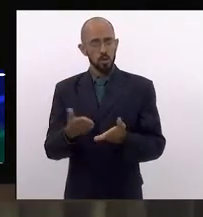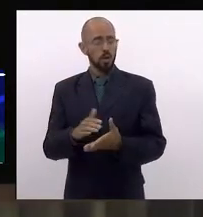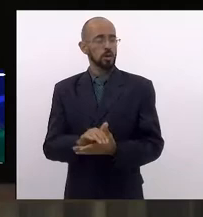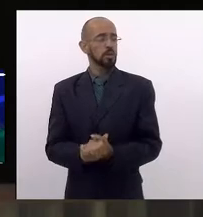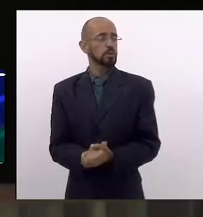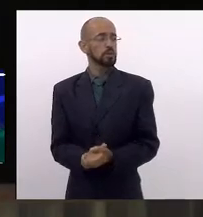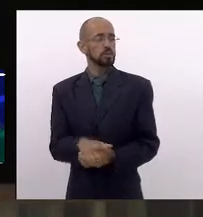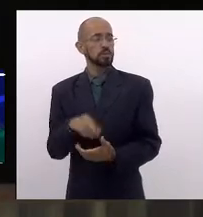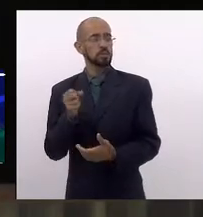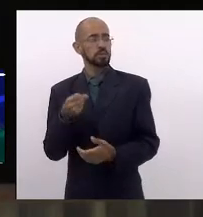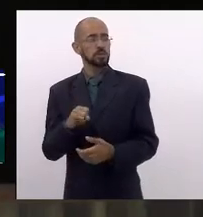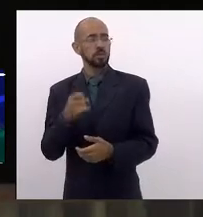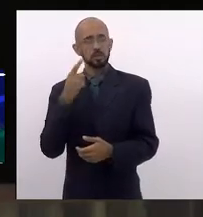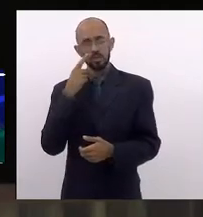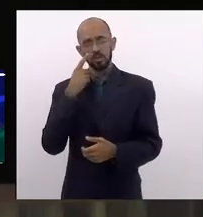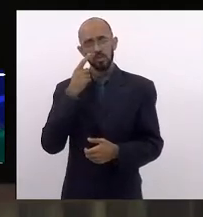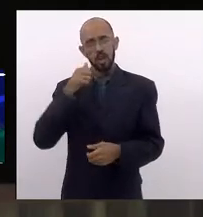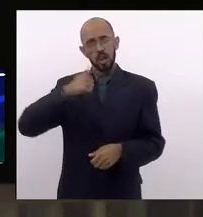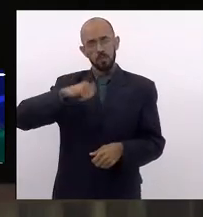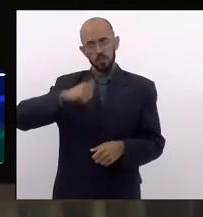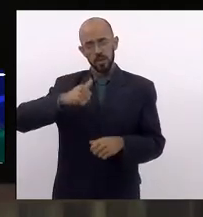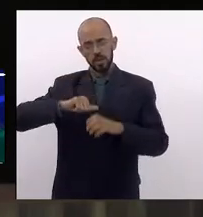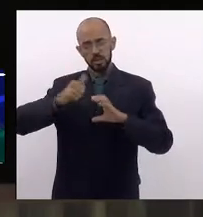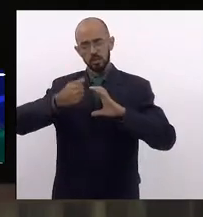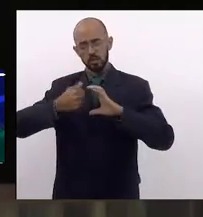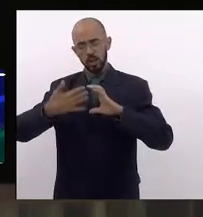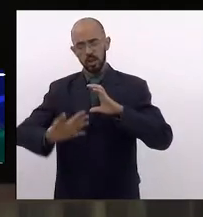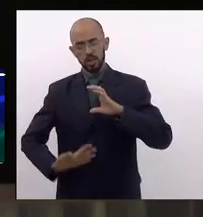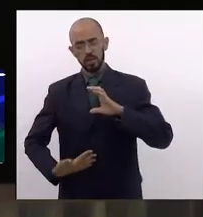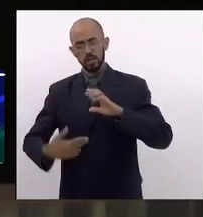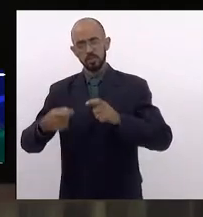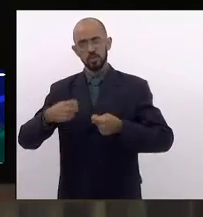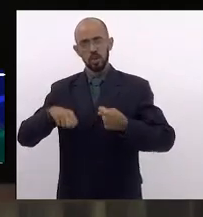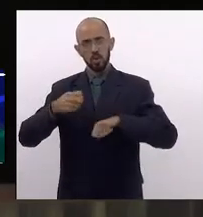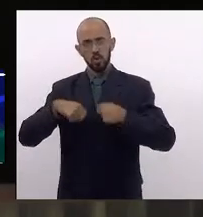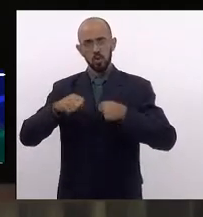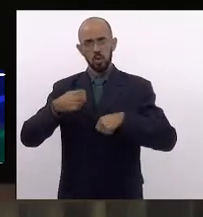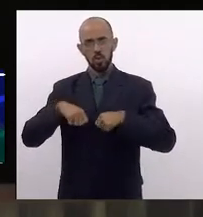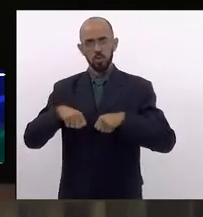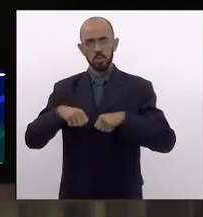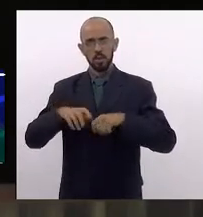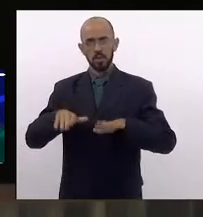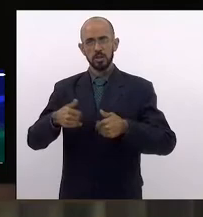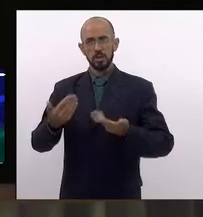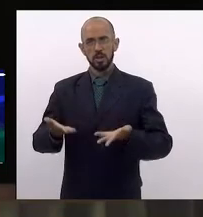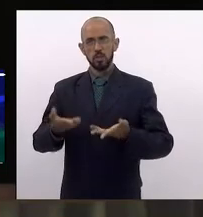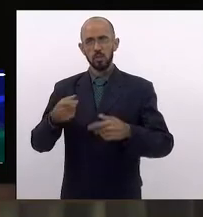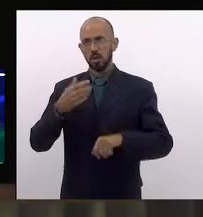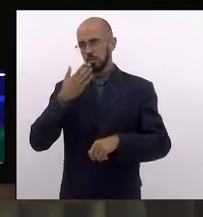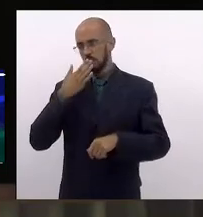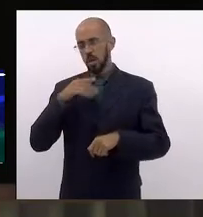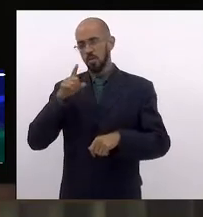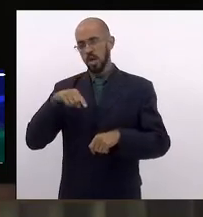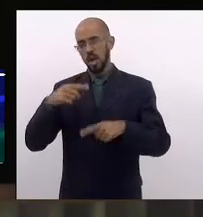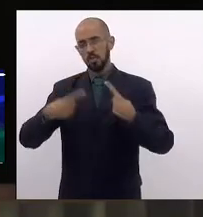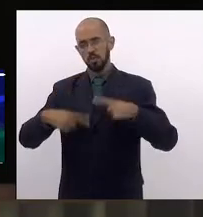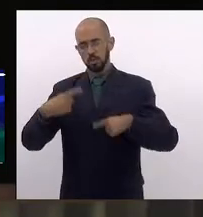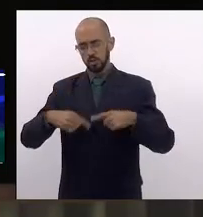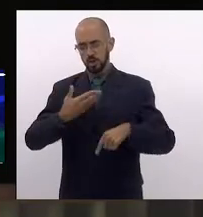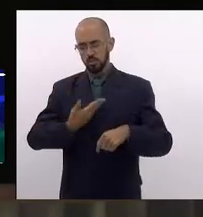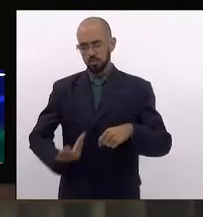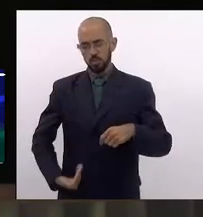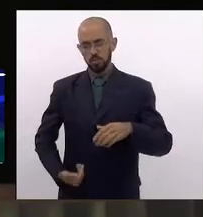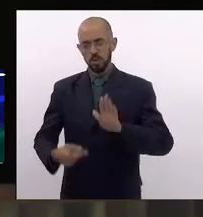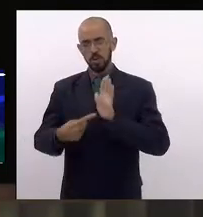nós entrarmos no aspecto da política de natureza Econômica então o qual é a política pública